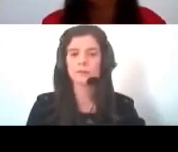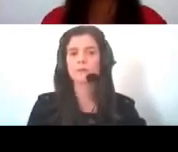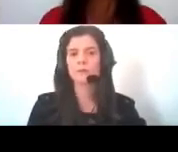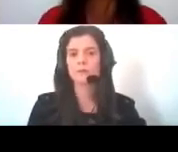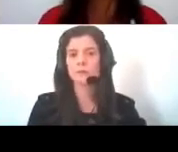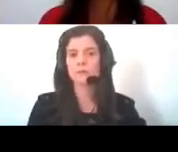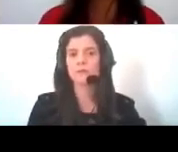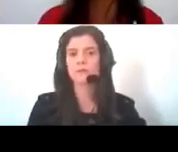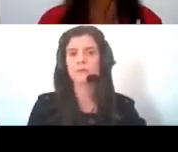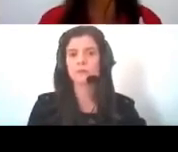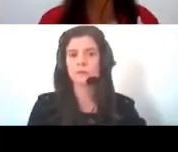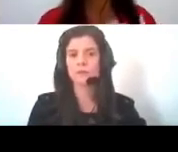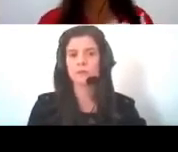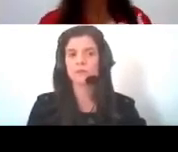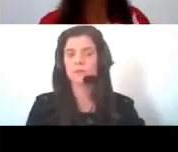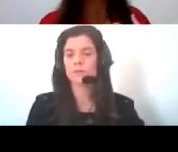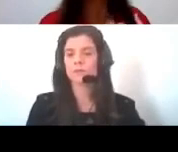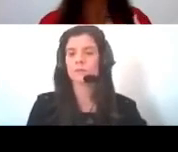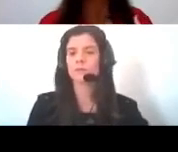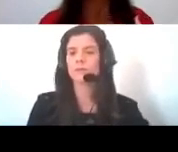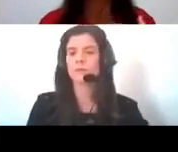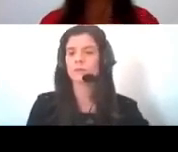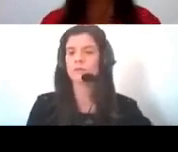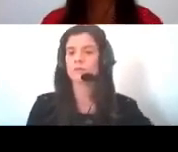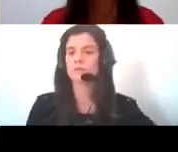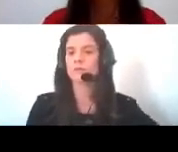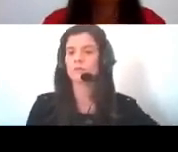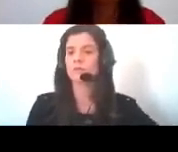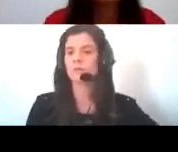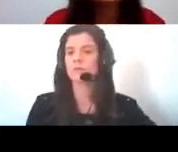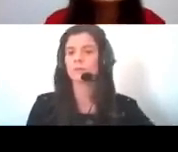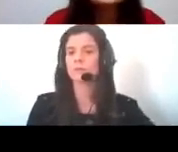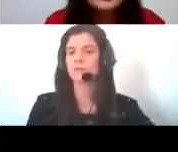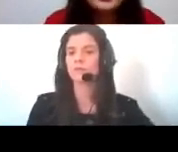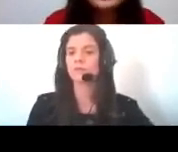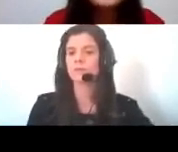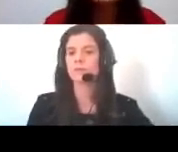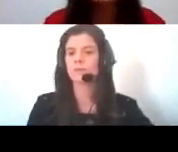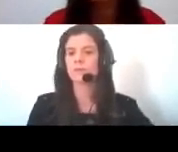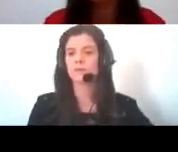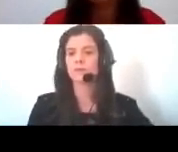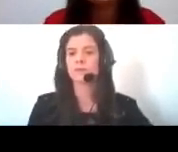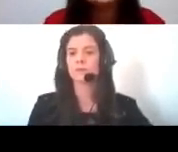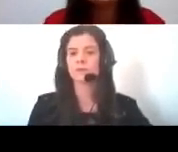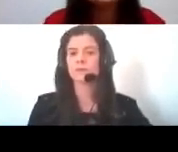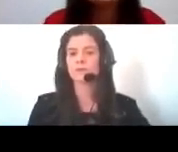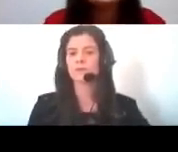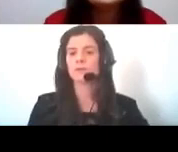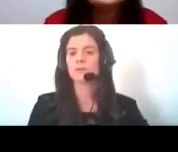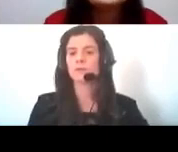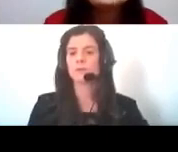domínio. Então, qual a população que a EGP atende, né, em relação à sua escolaridade? A gente pode ver ali